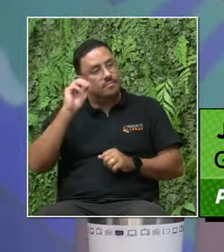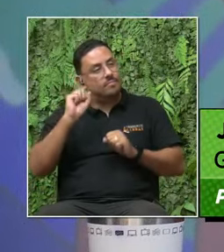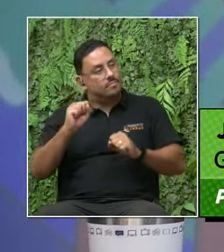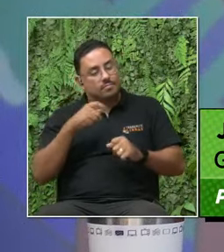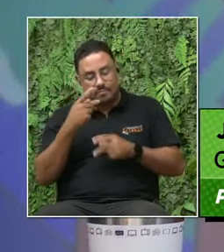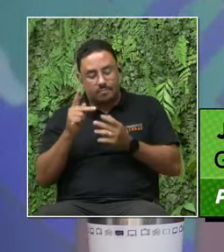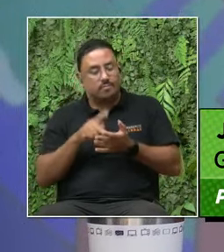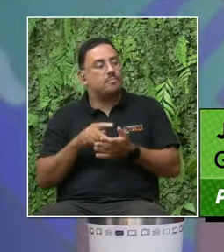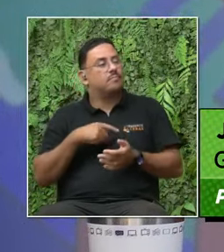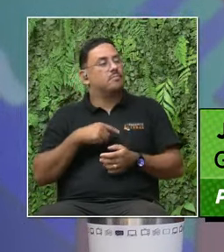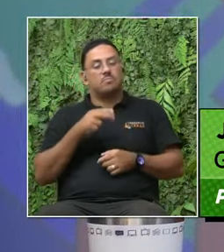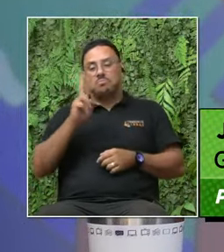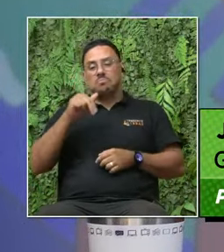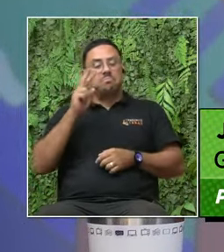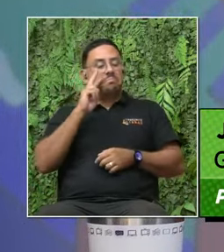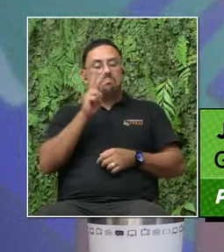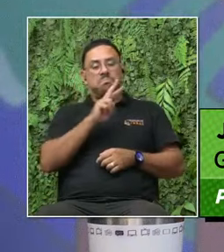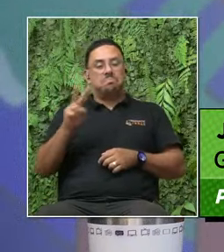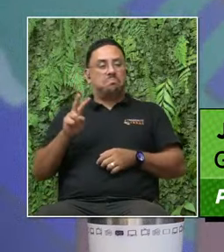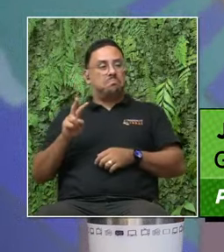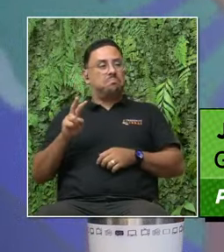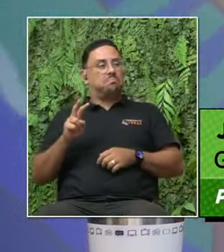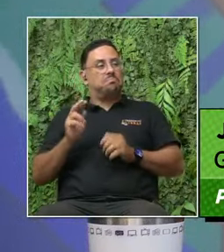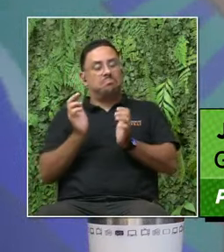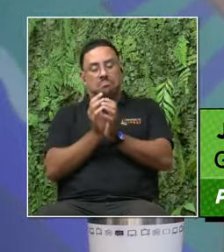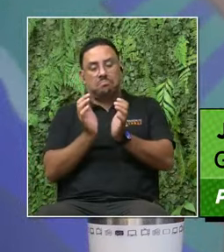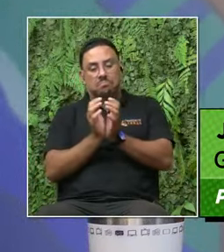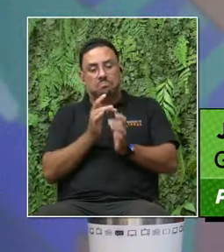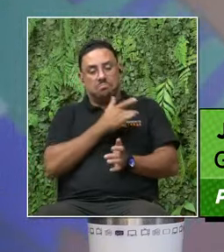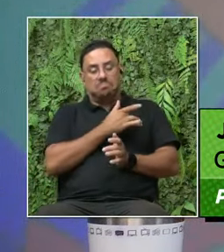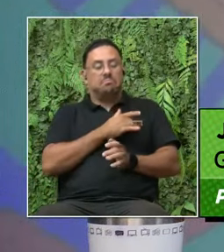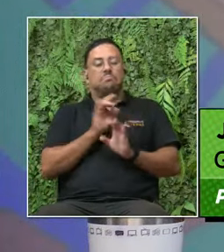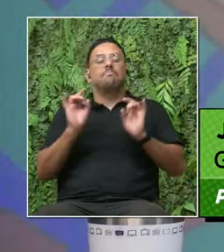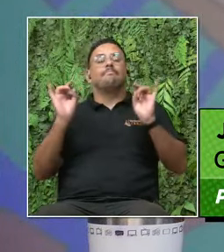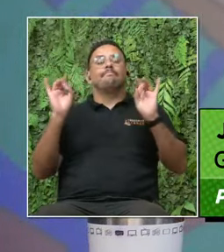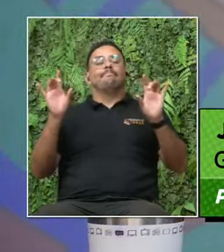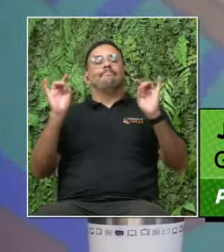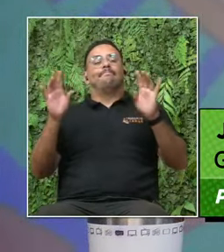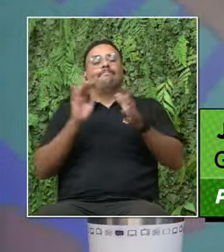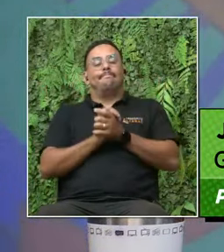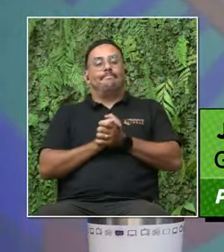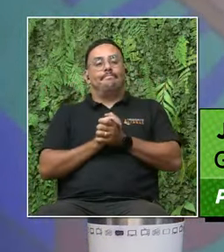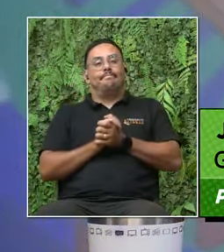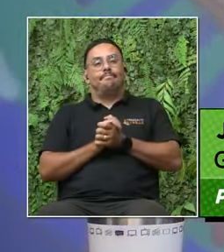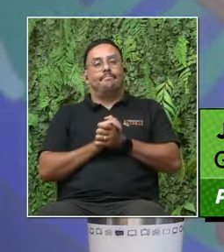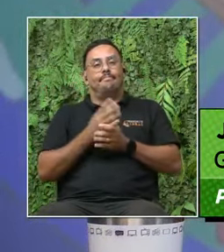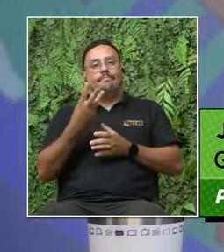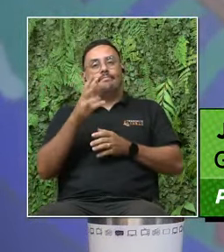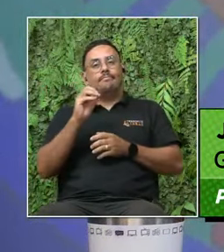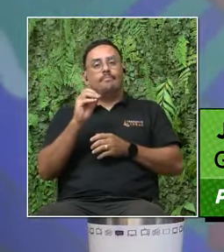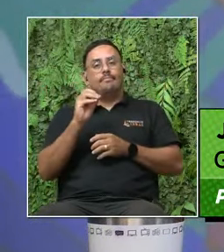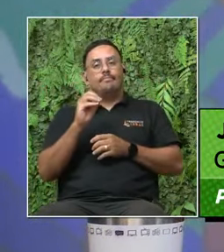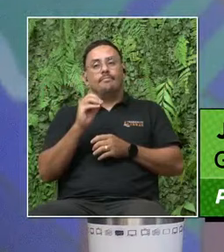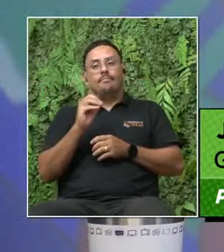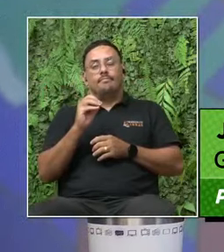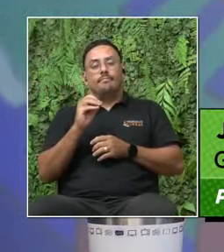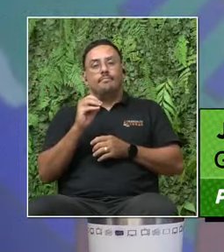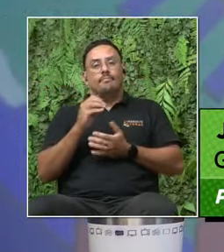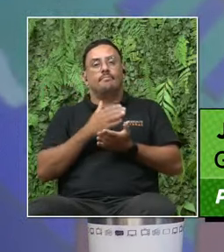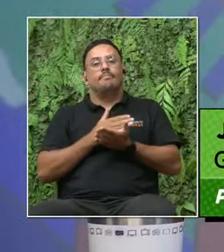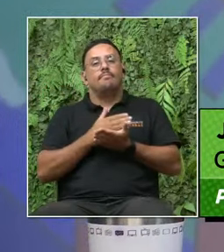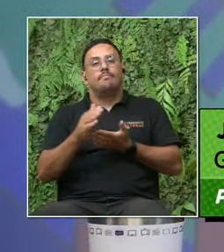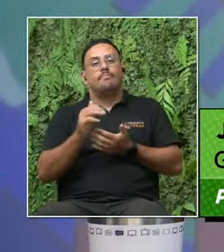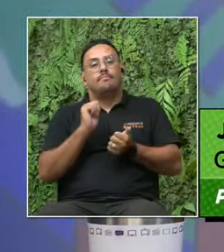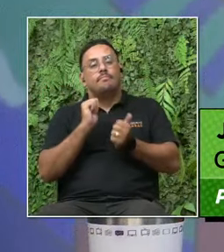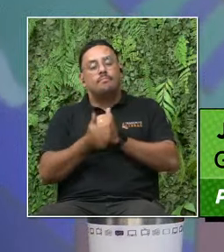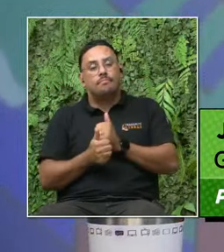em momento nenhum esse tipo de postura do time do Cruzeiro especialmente ali nos ah 30 minutos né iniciais do